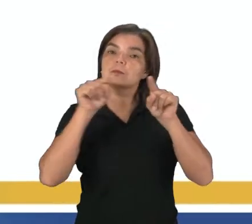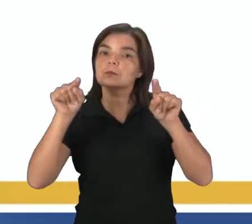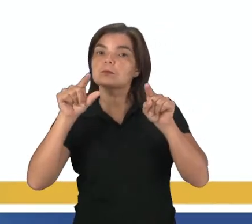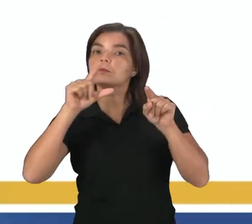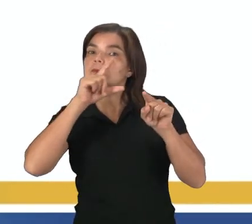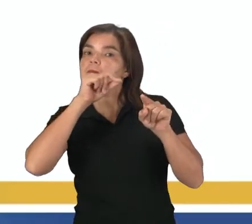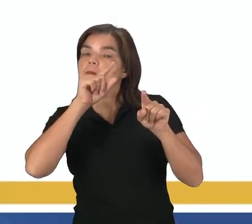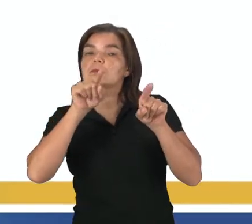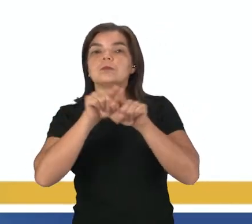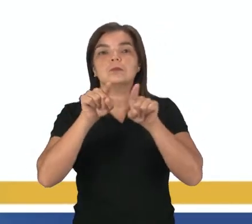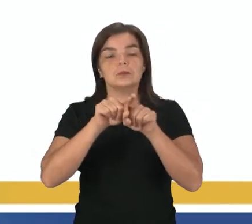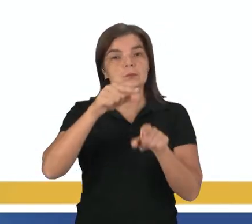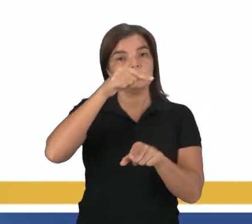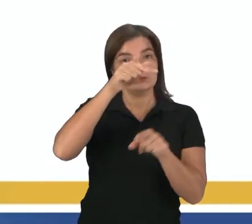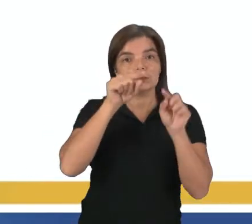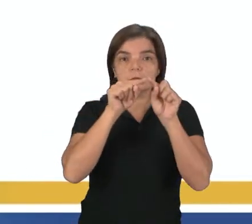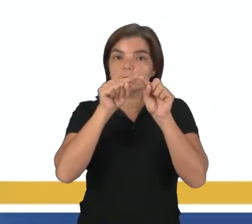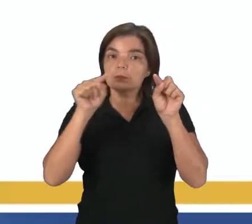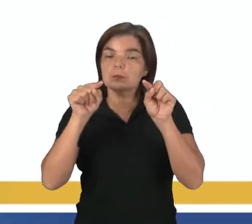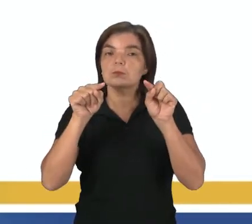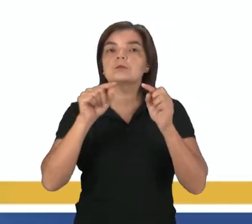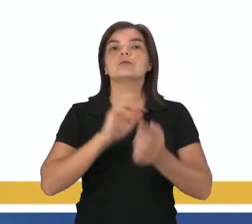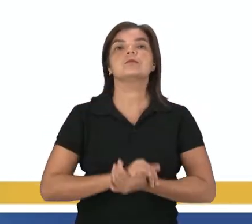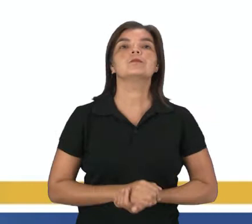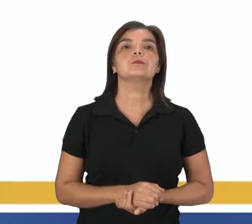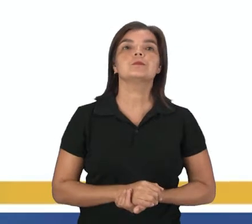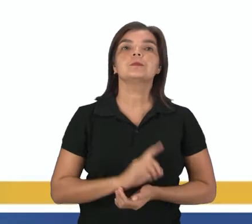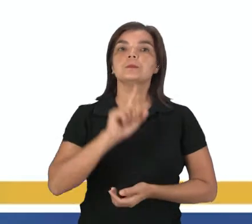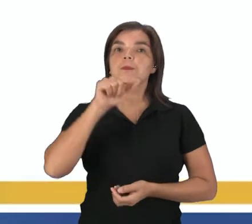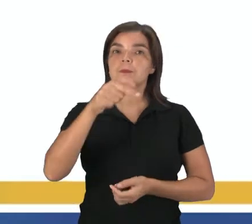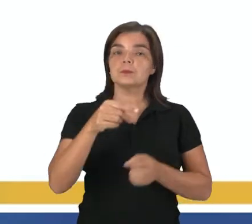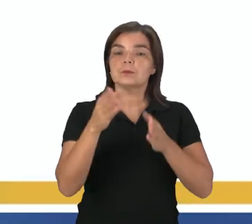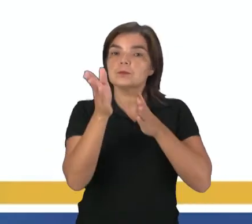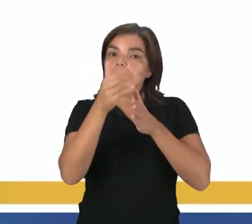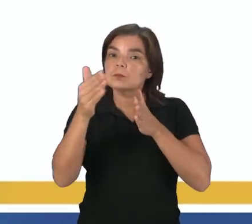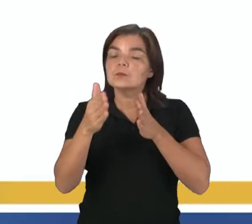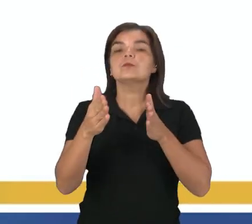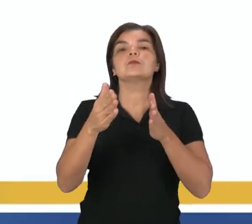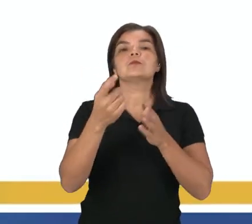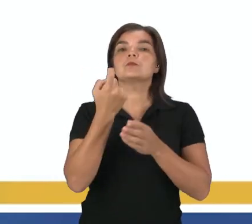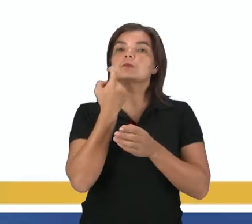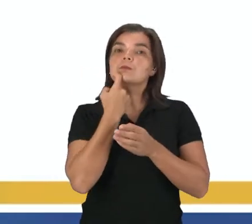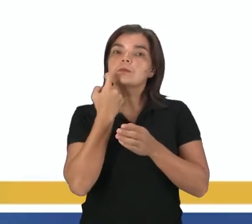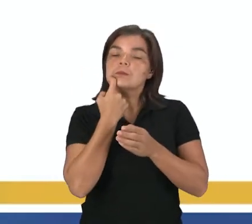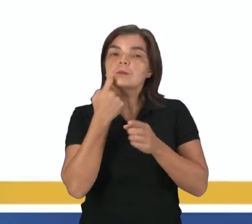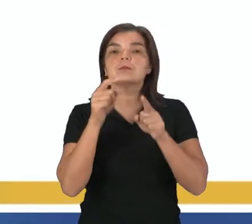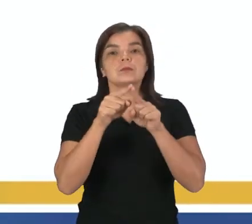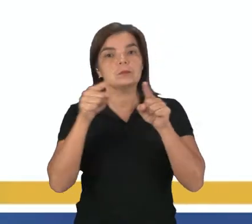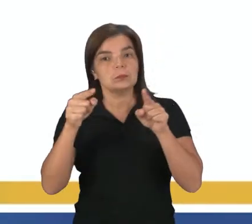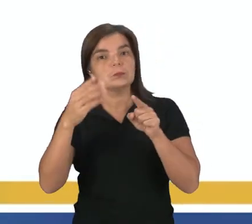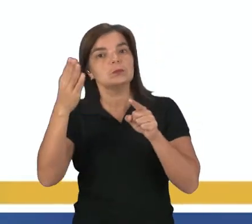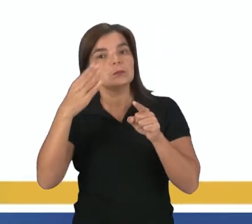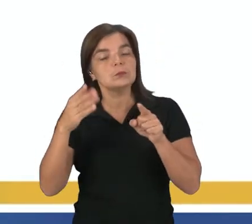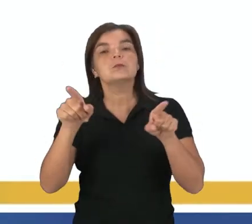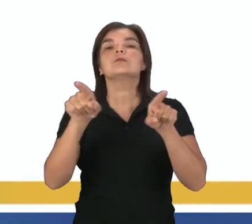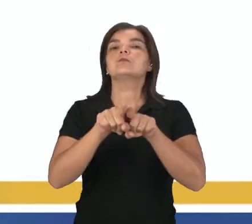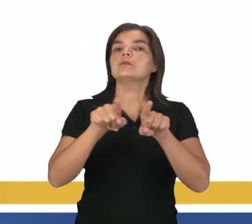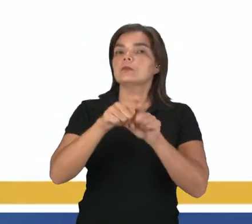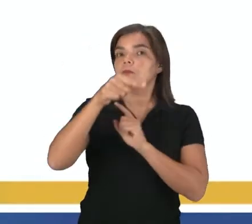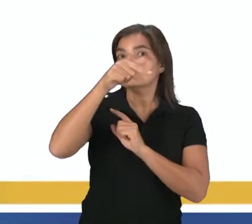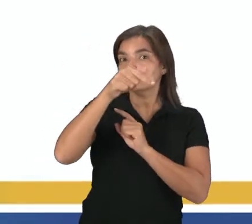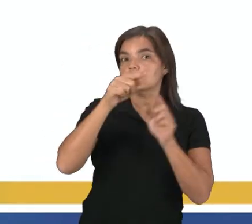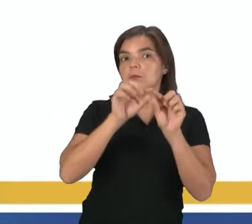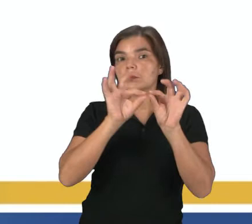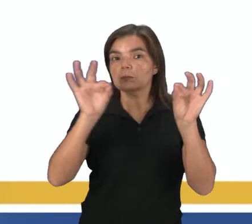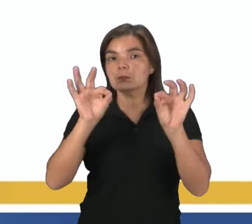exemplo, vai estar 7 unidades de distância. Do rabinho ali do vermelho para o rabinho do verde, também vai ter que ter 7 unidades